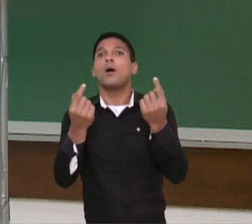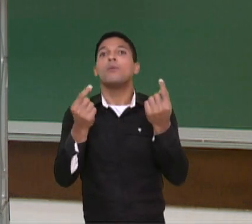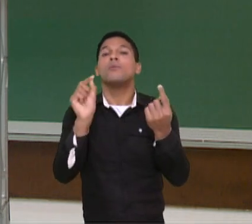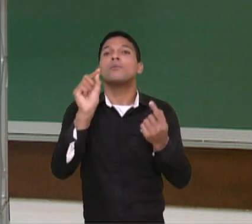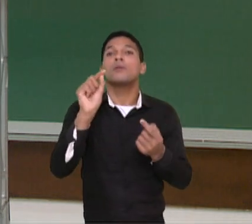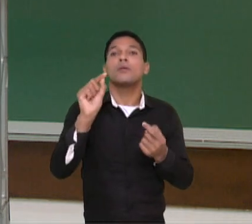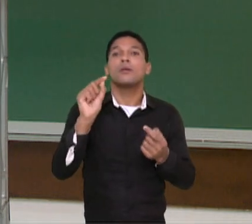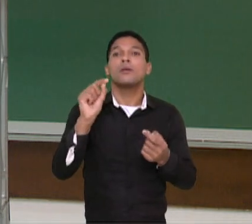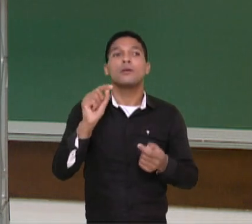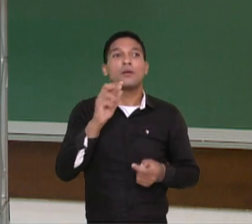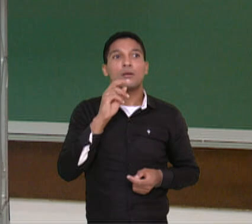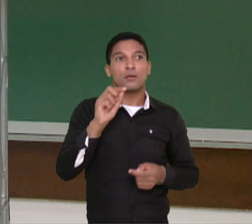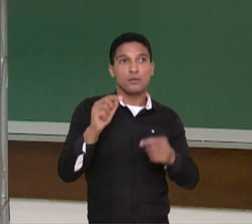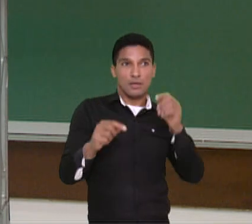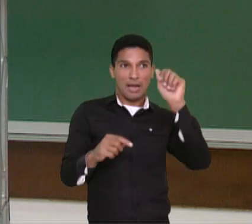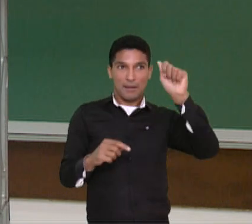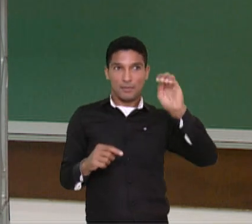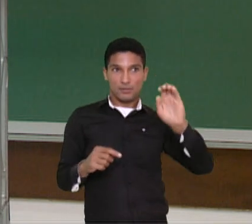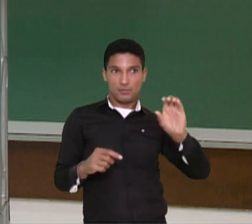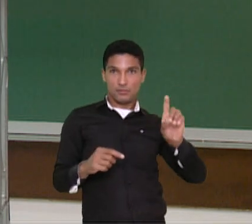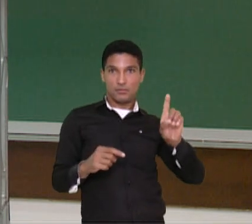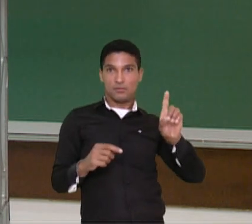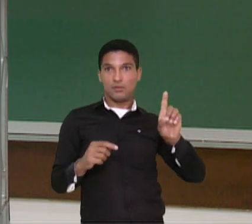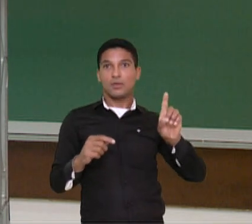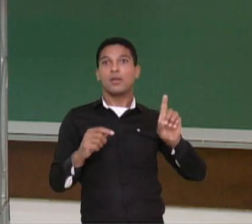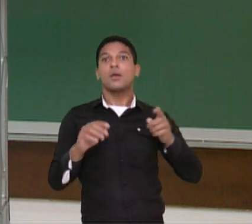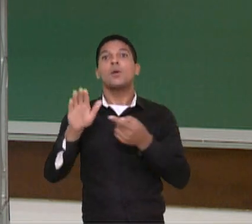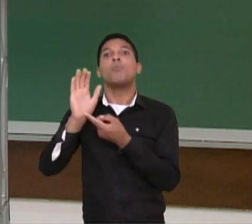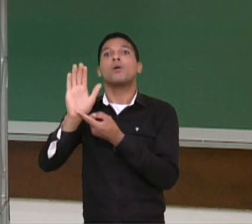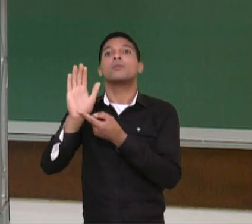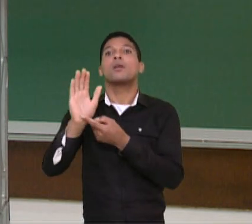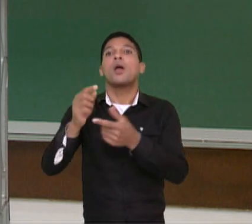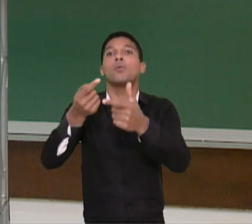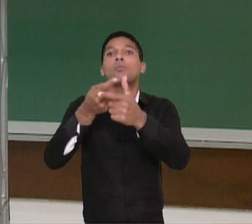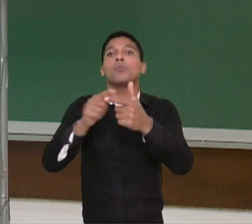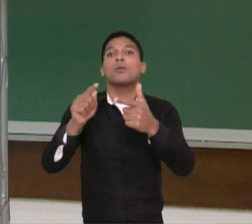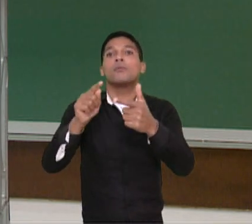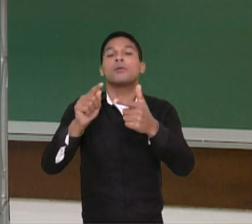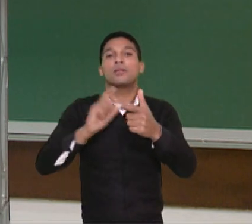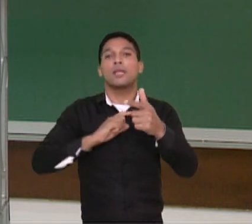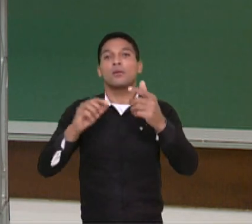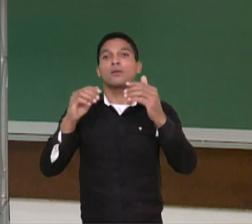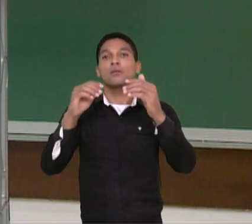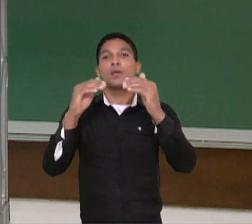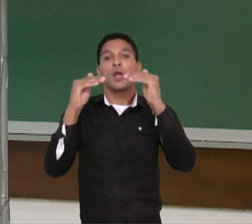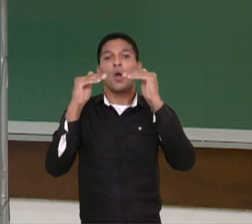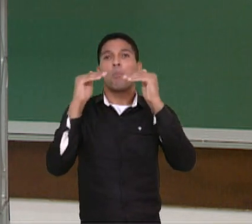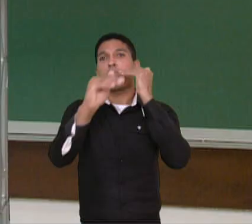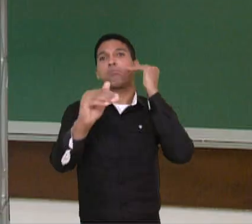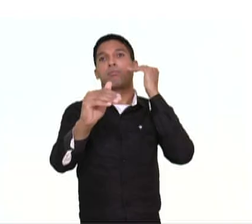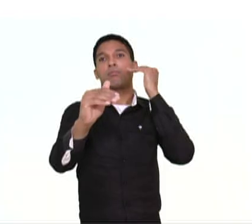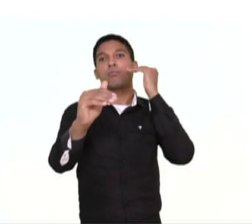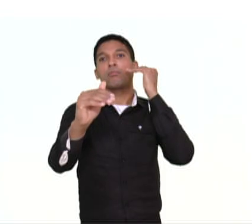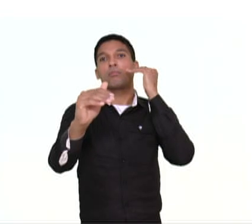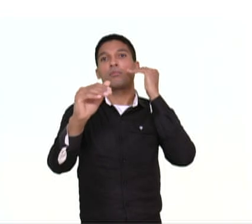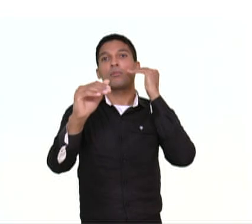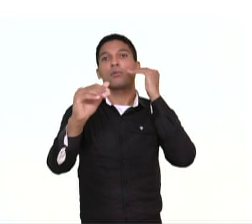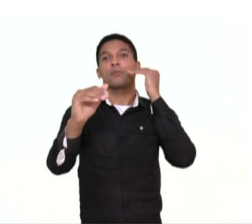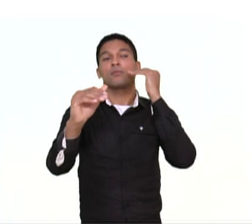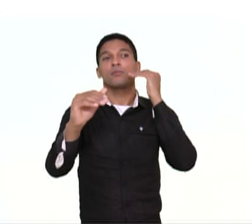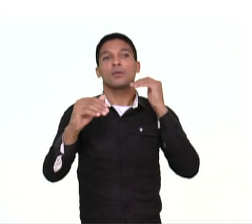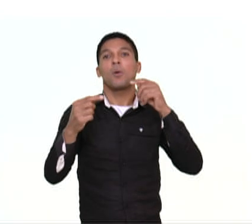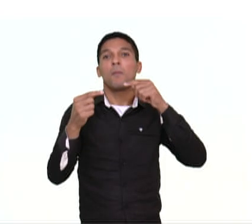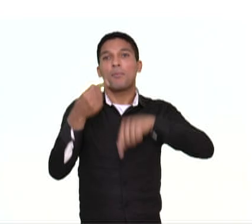de concordância? Aqui talvez vocês precisem refletir e pensar um pouquinho sobre o que nós já vimos nessa aula. A letra A diz o